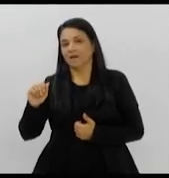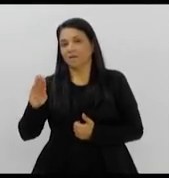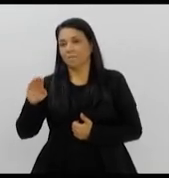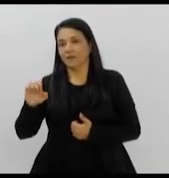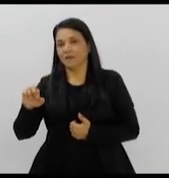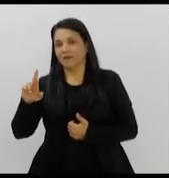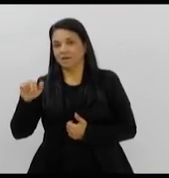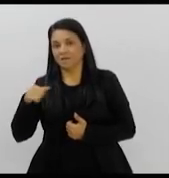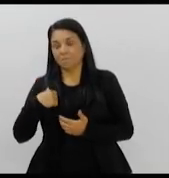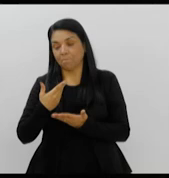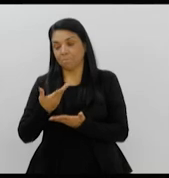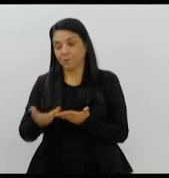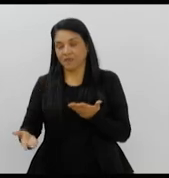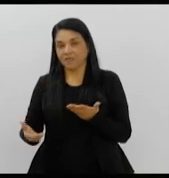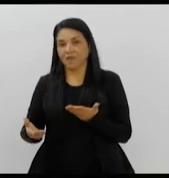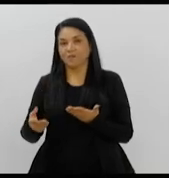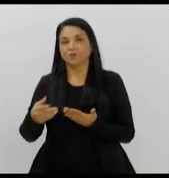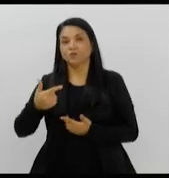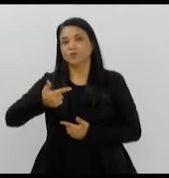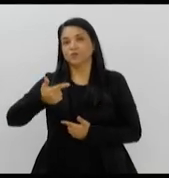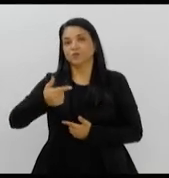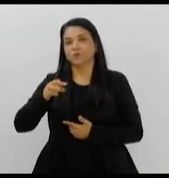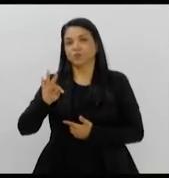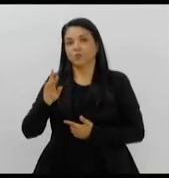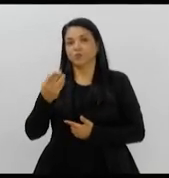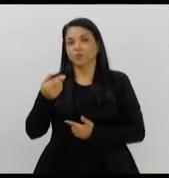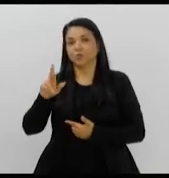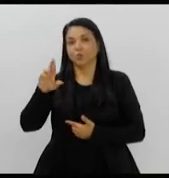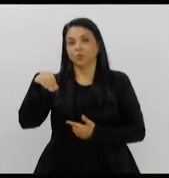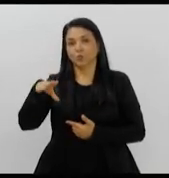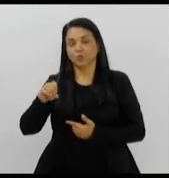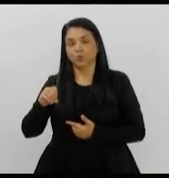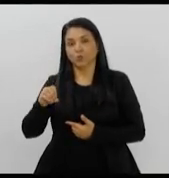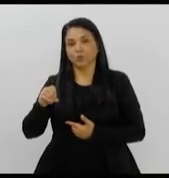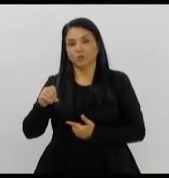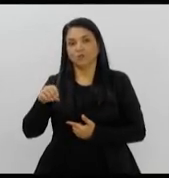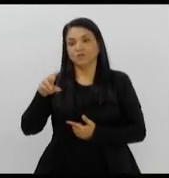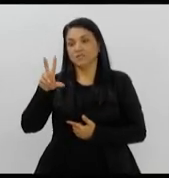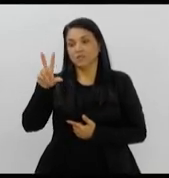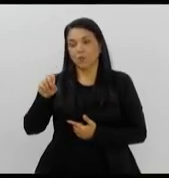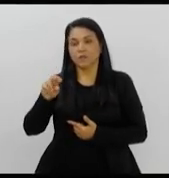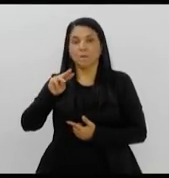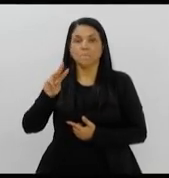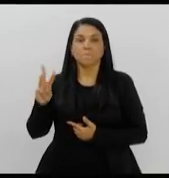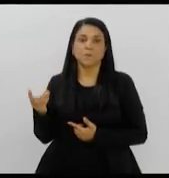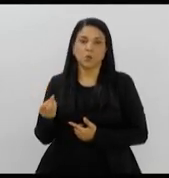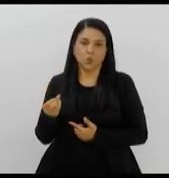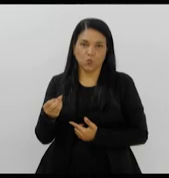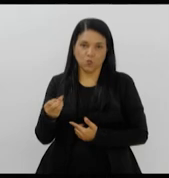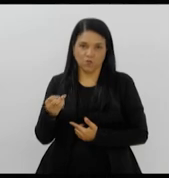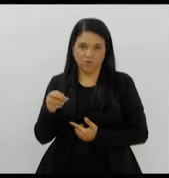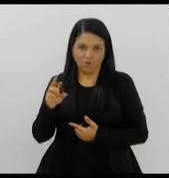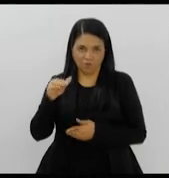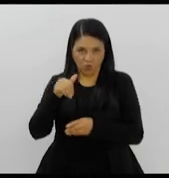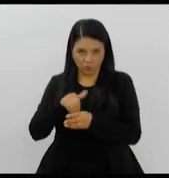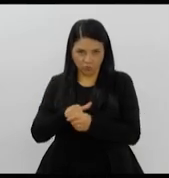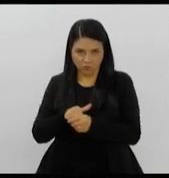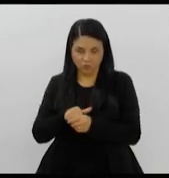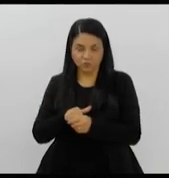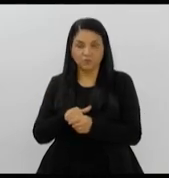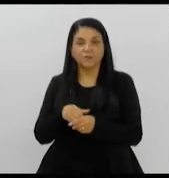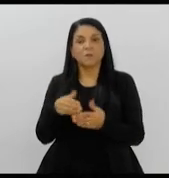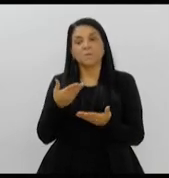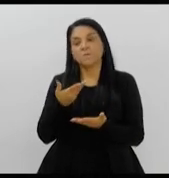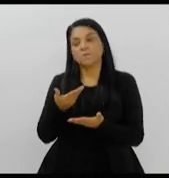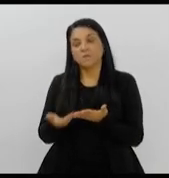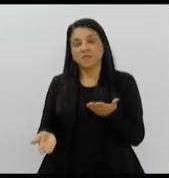eleição em segundo turno por 50 mil votos. E perdemos essa eleição para